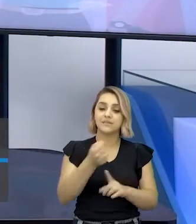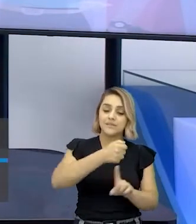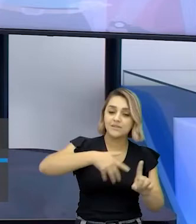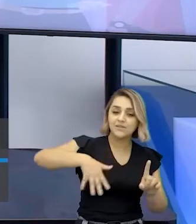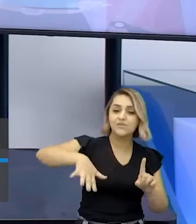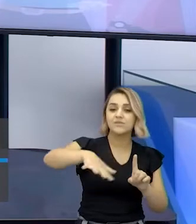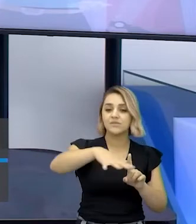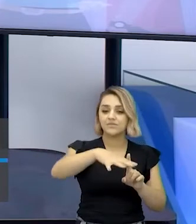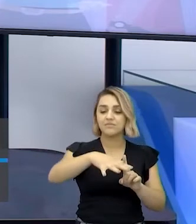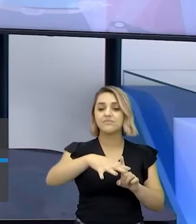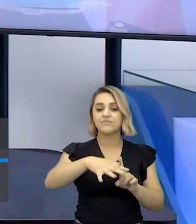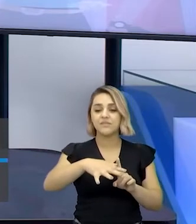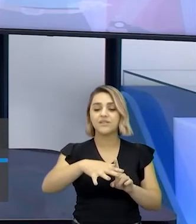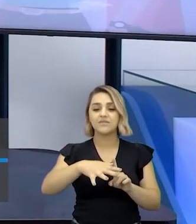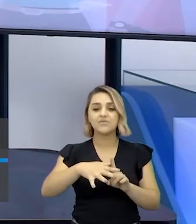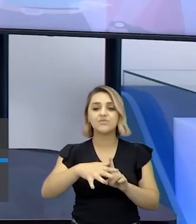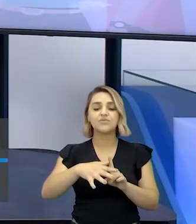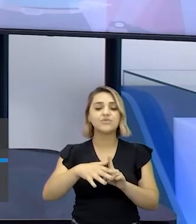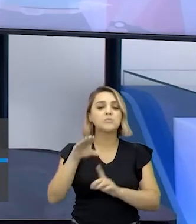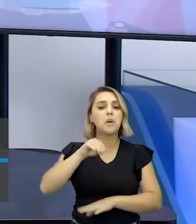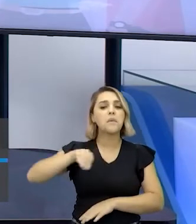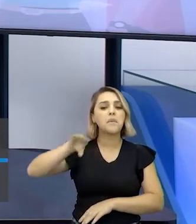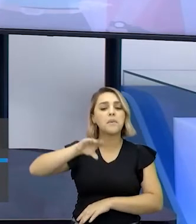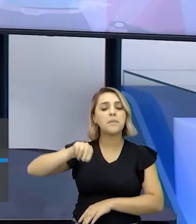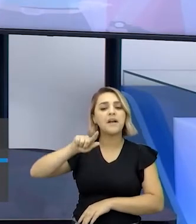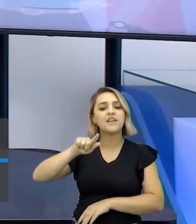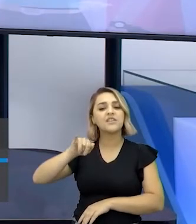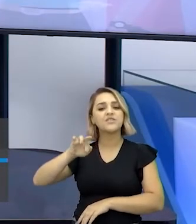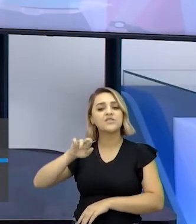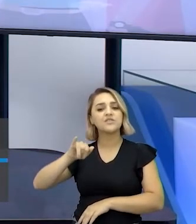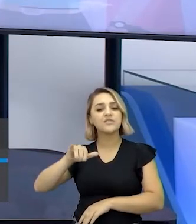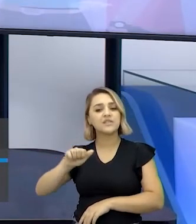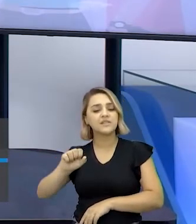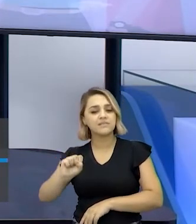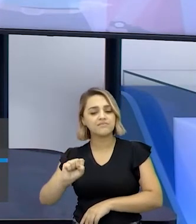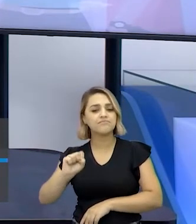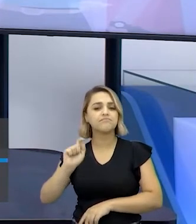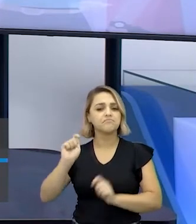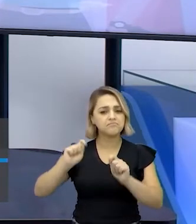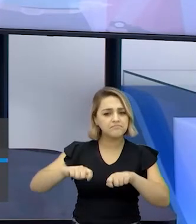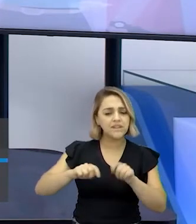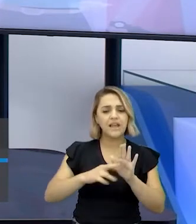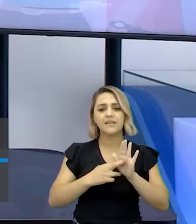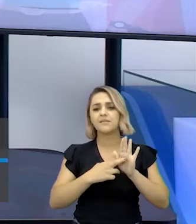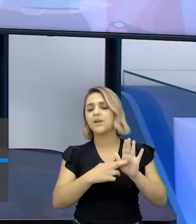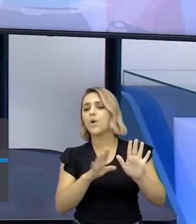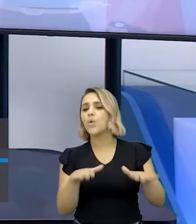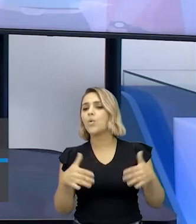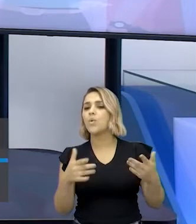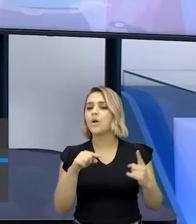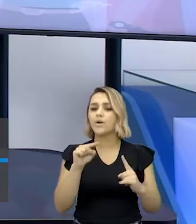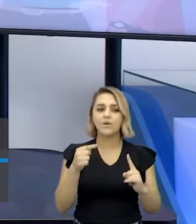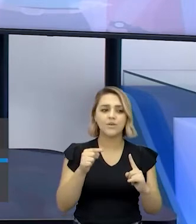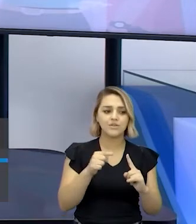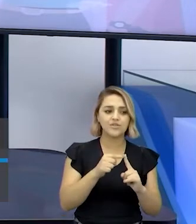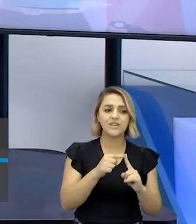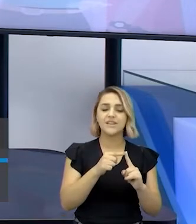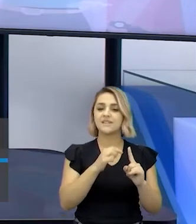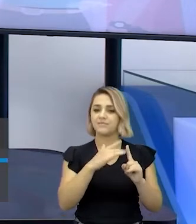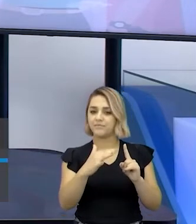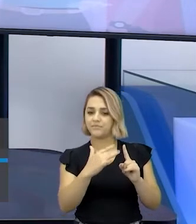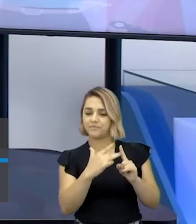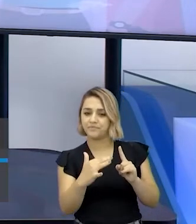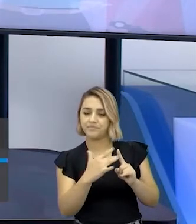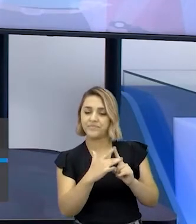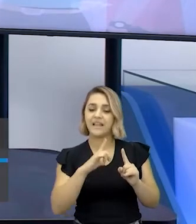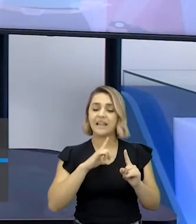gírias podem nos apresentar? Né? Qual que será a finalidade delas aí? Será que a gente tem as gírias somente nos